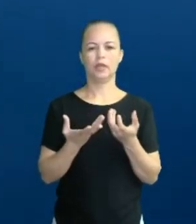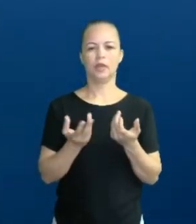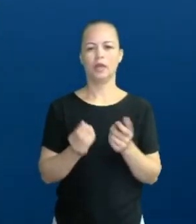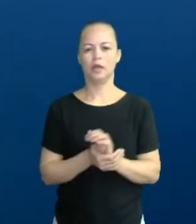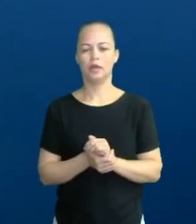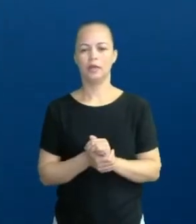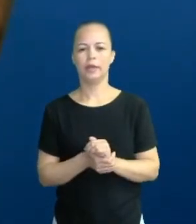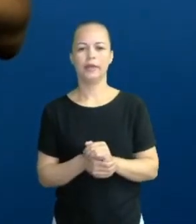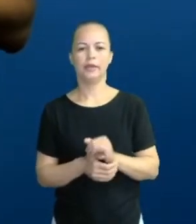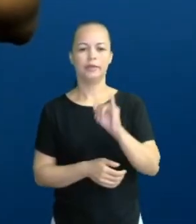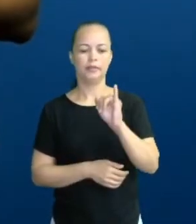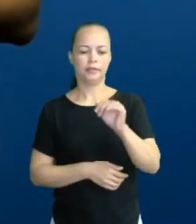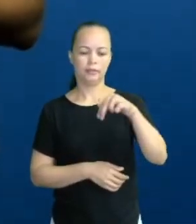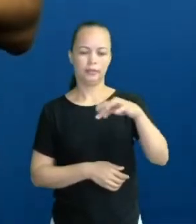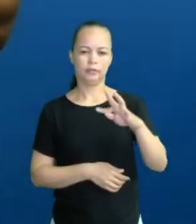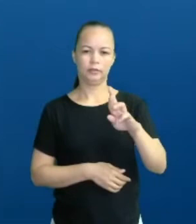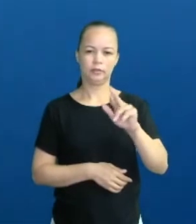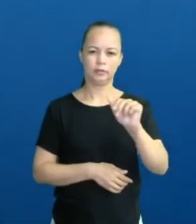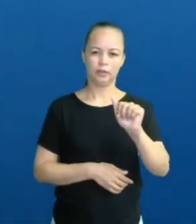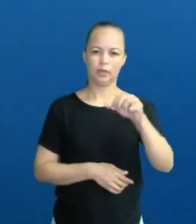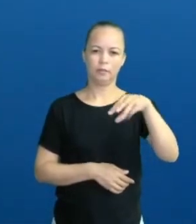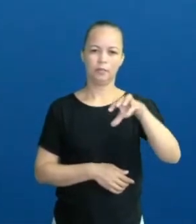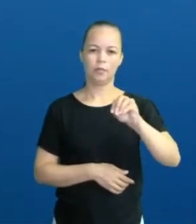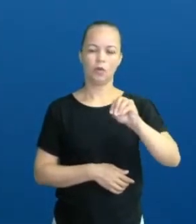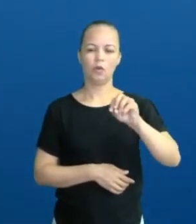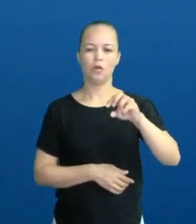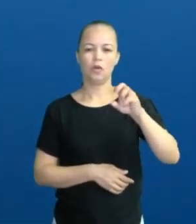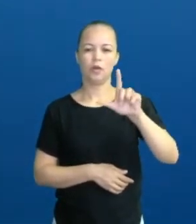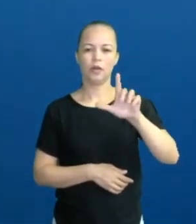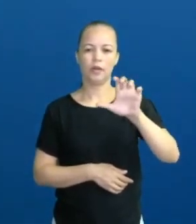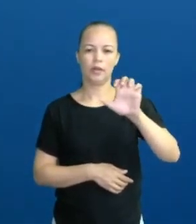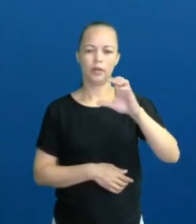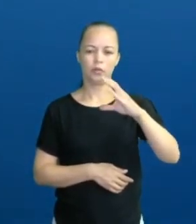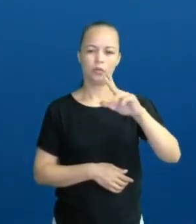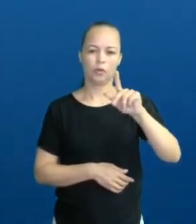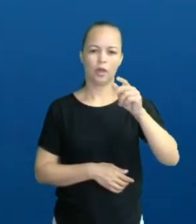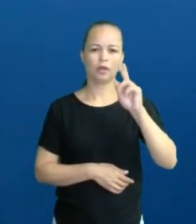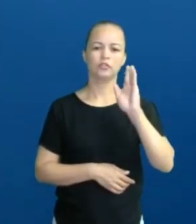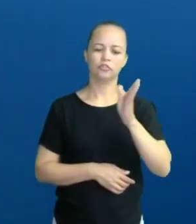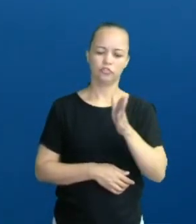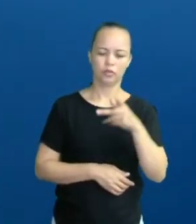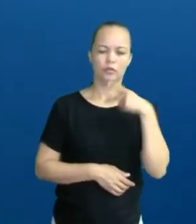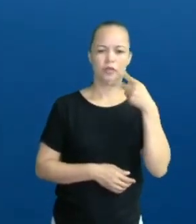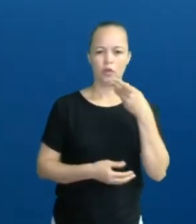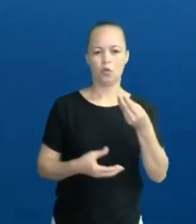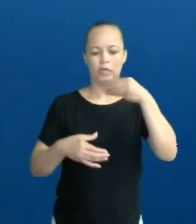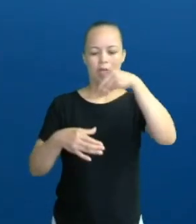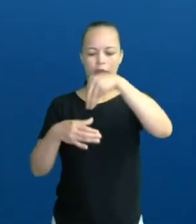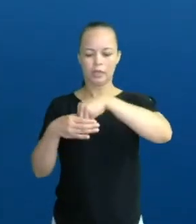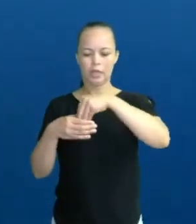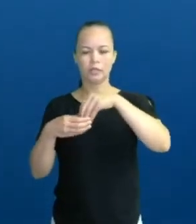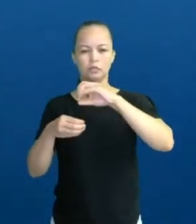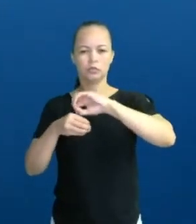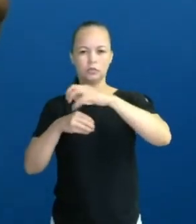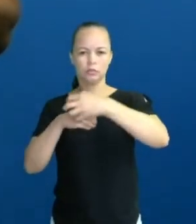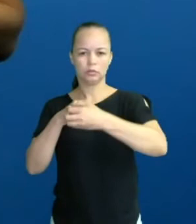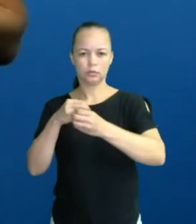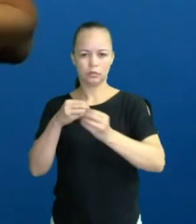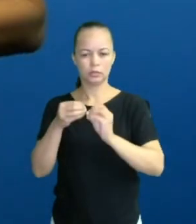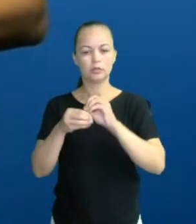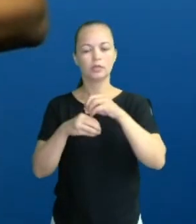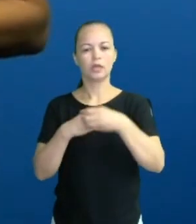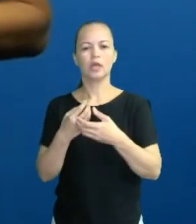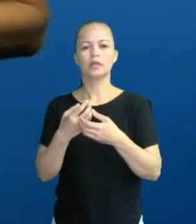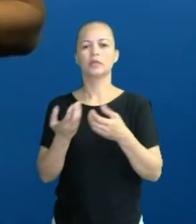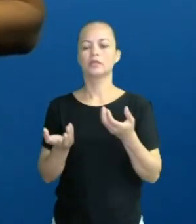interatômicas ou intramoleculares, que a gente já falou, que é dentro da molécula. E aí a gente vai ter a ligação que é chamada de iônica, que é compostos